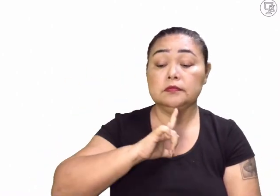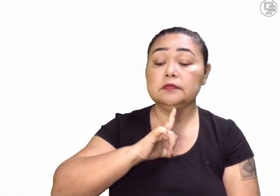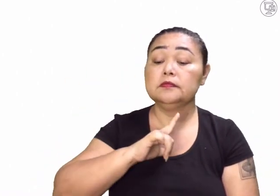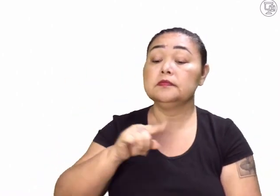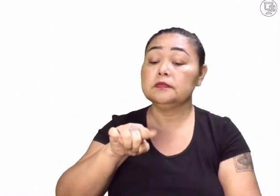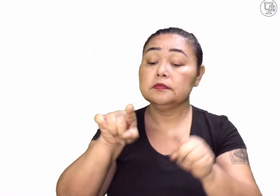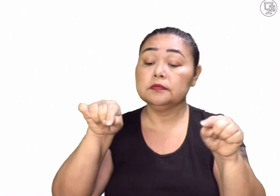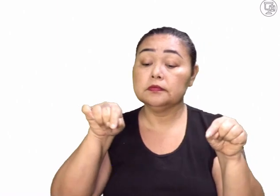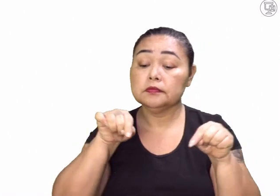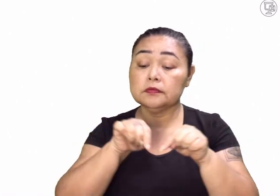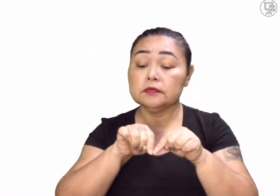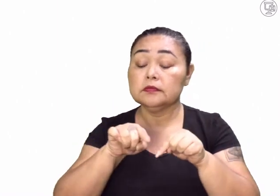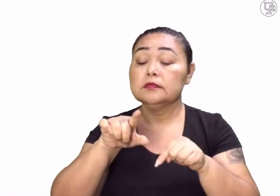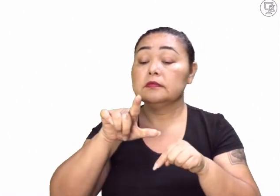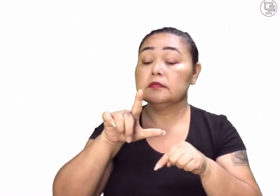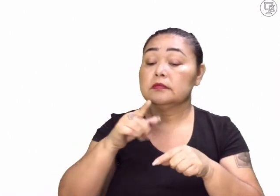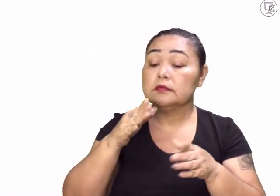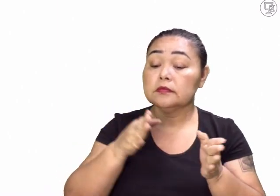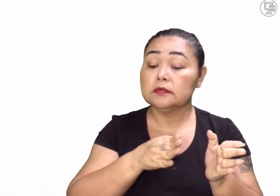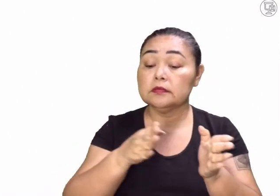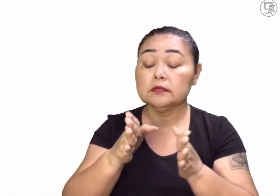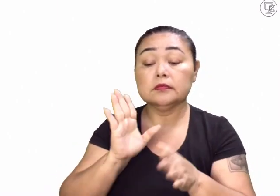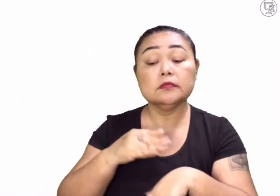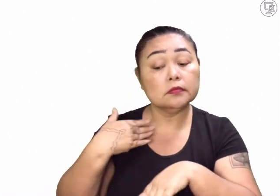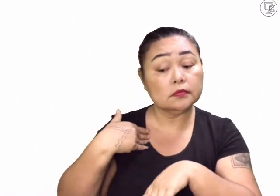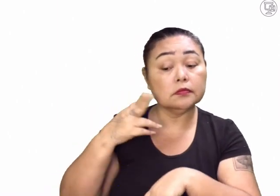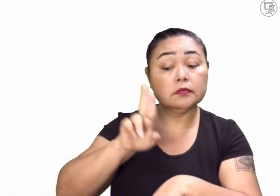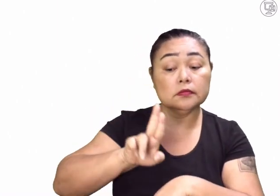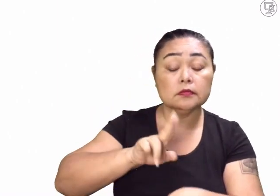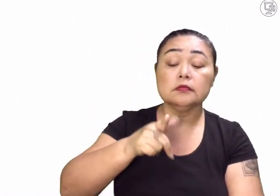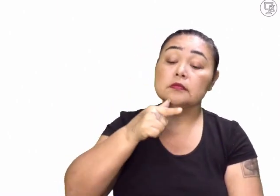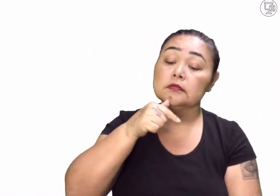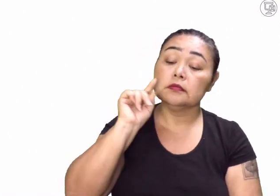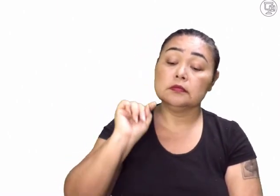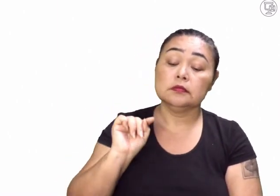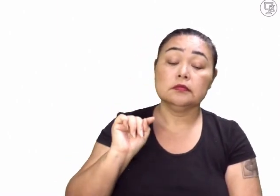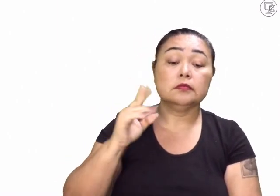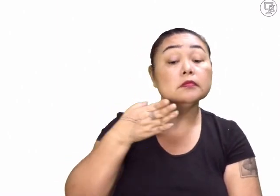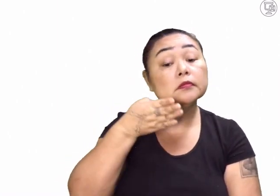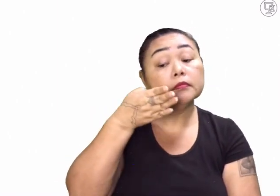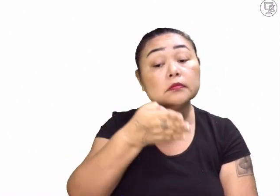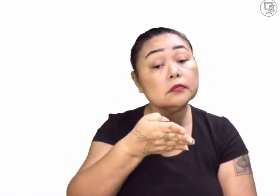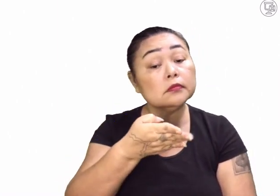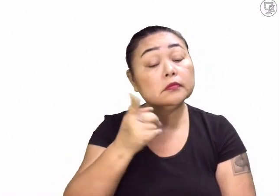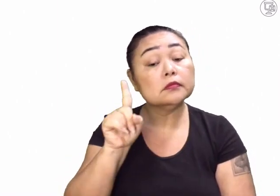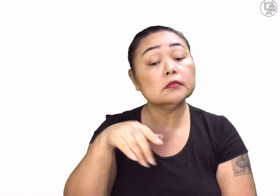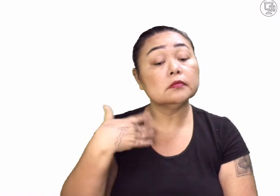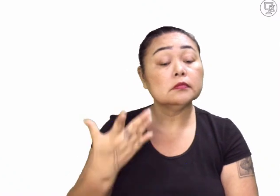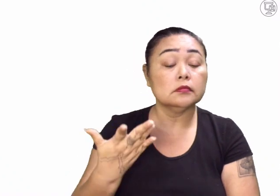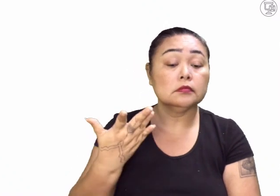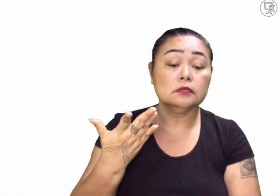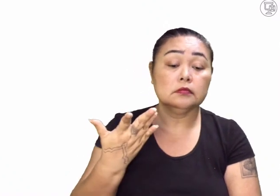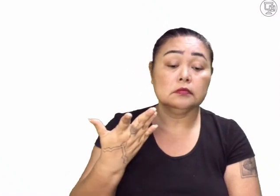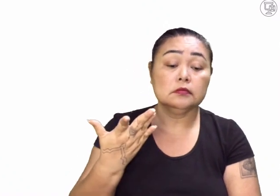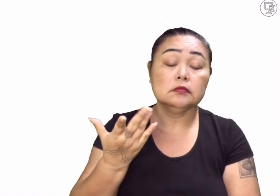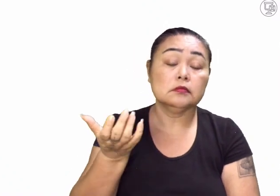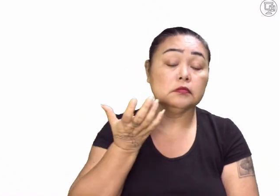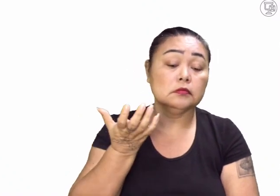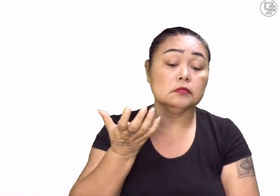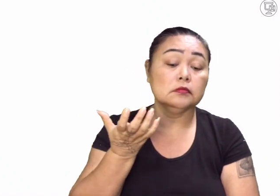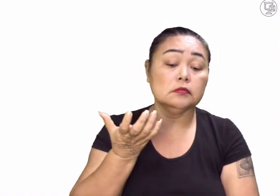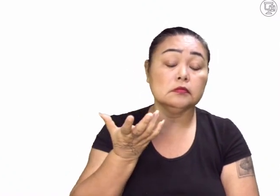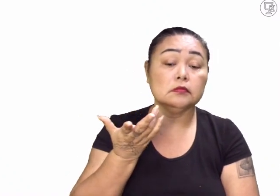lagos, onde a gente vai conseguir ter acesso a essa água, né, professor Jorge? Exatamente, porque quando você